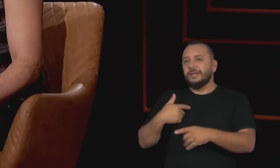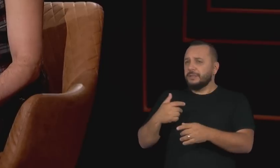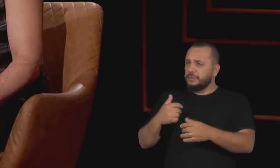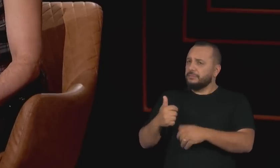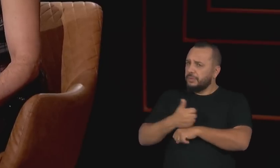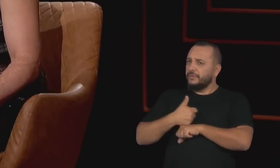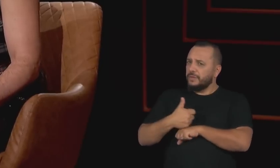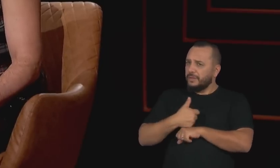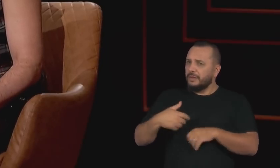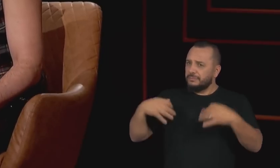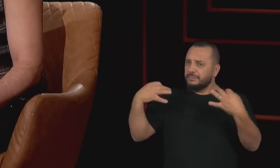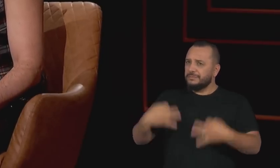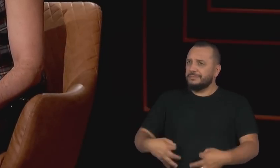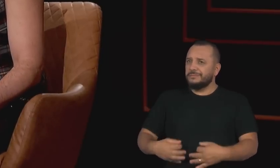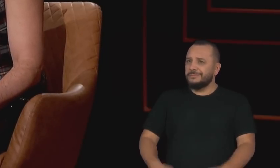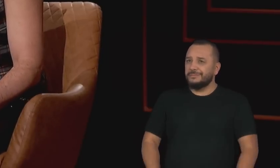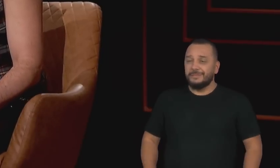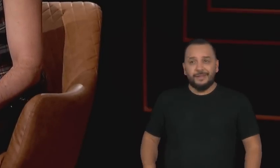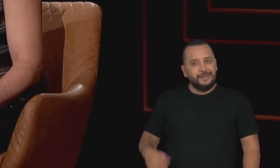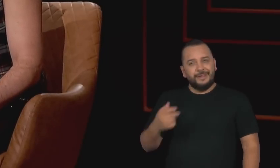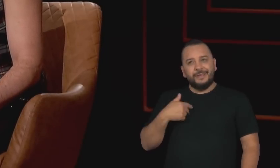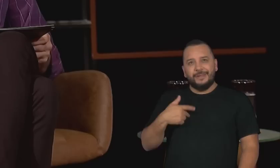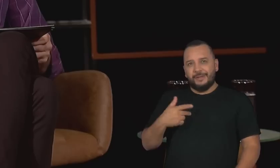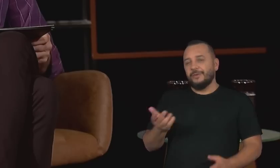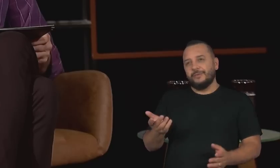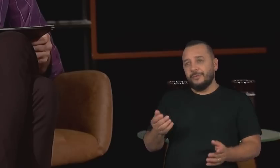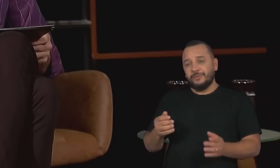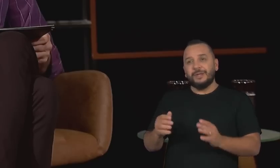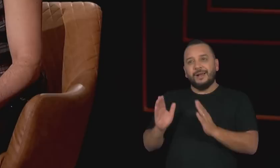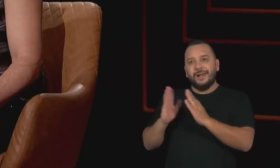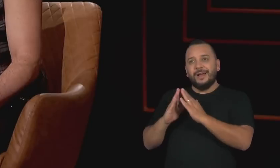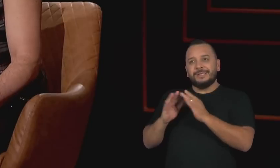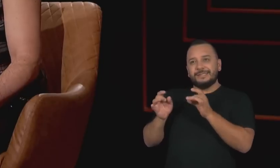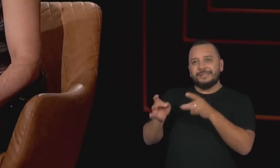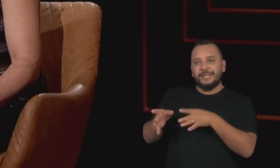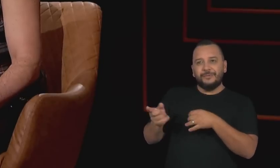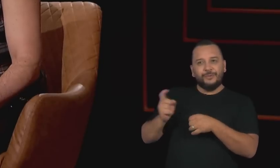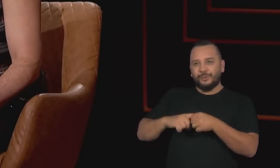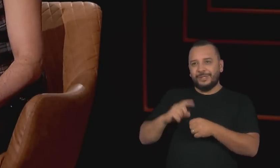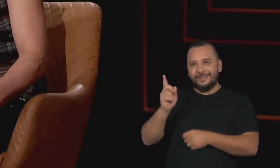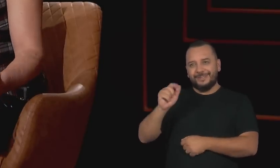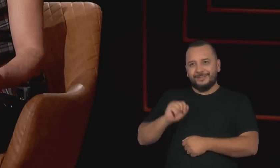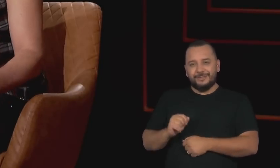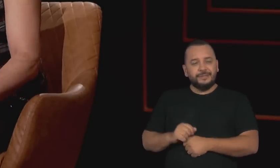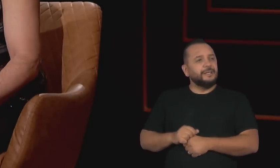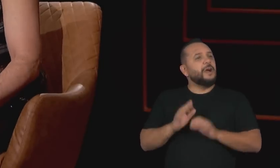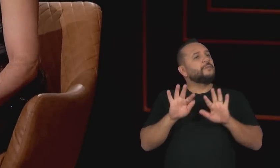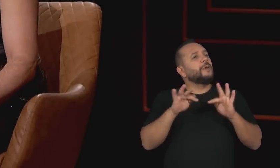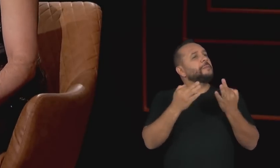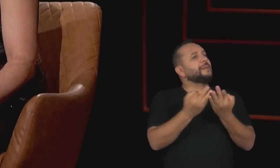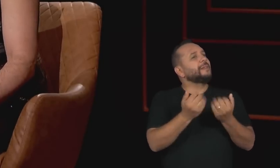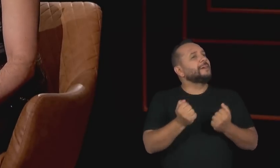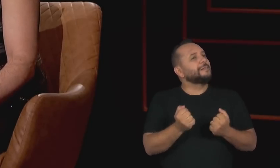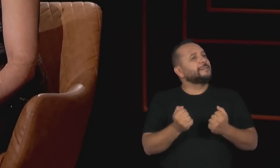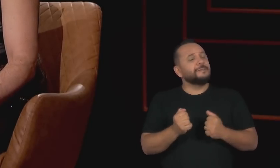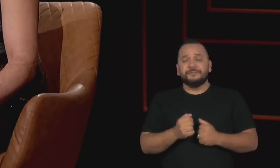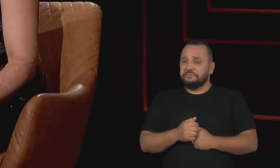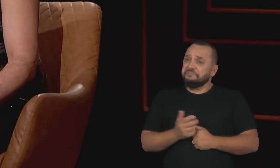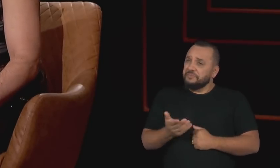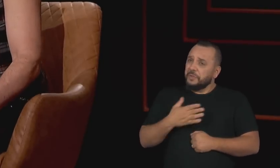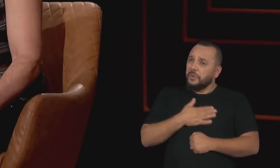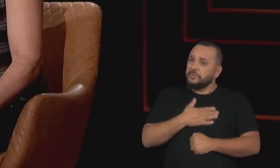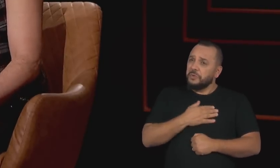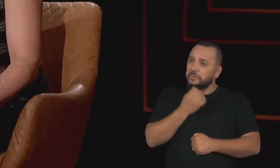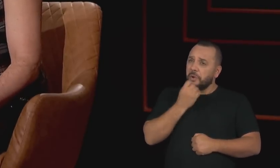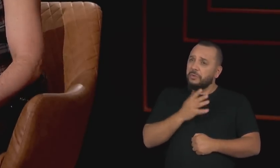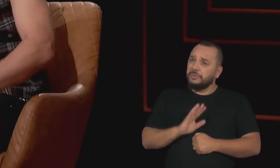eu nunca mais voltei. E a reação da família? Foi boa. Foi boa, porque pô,